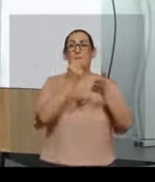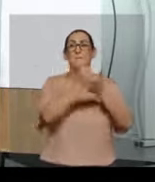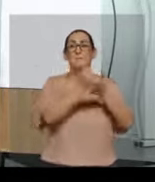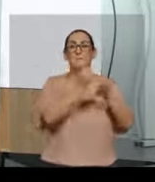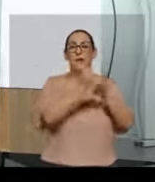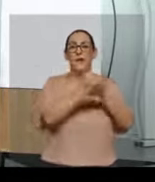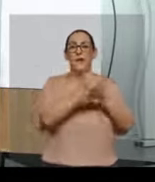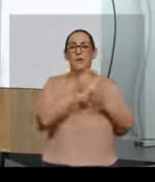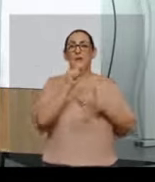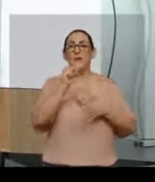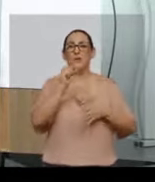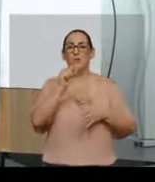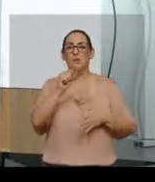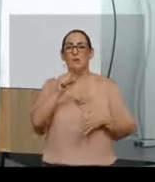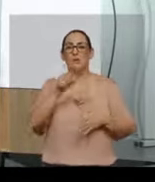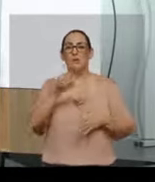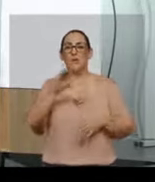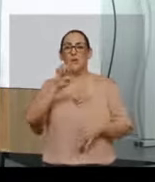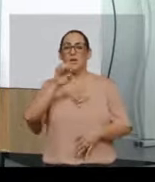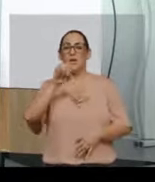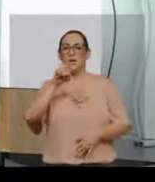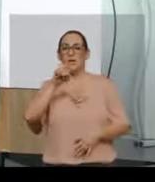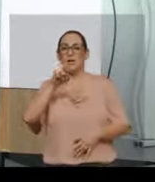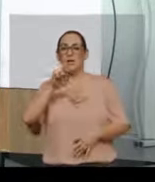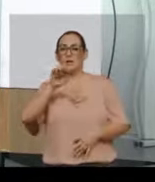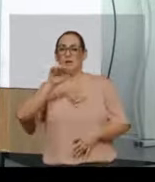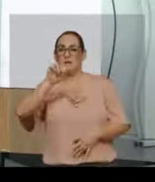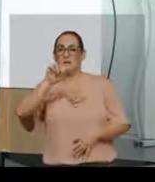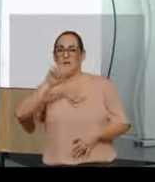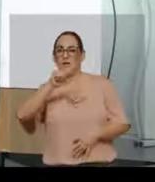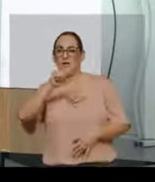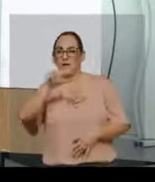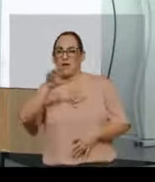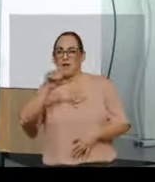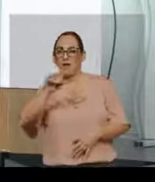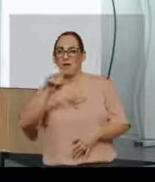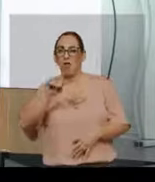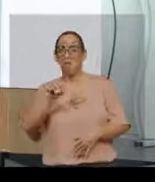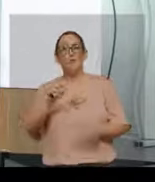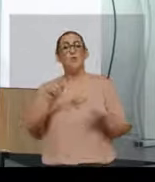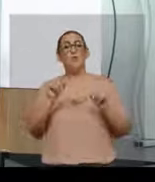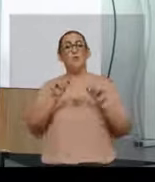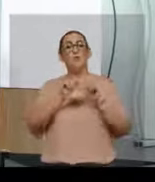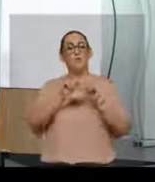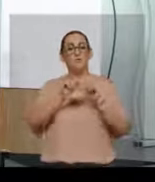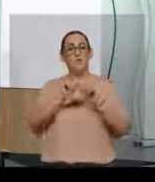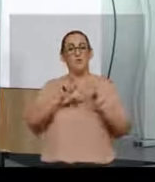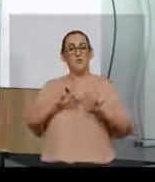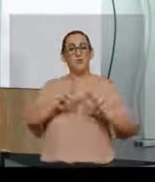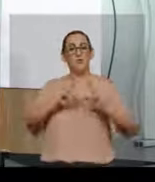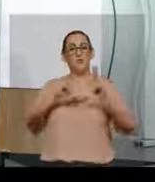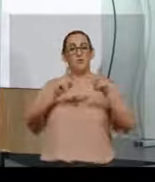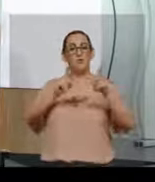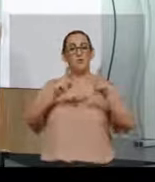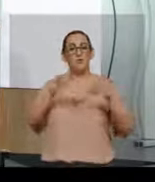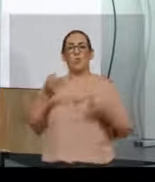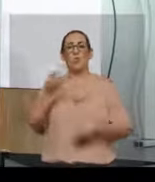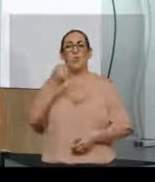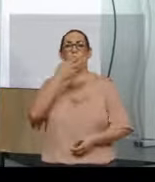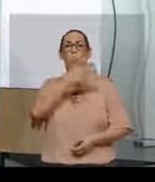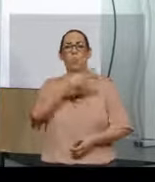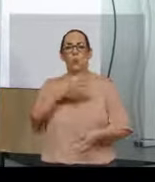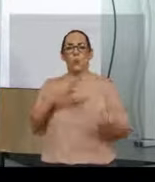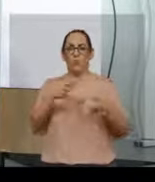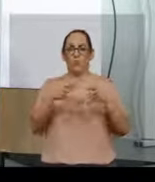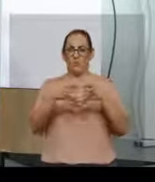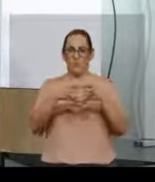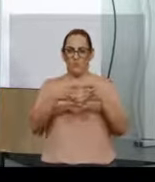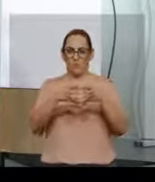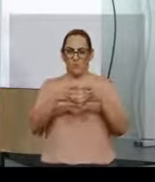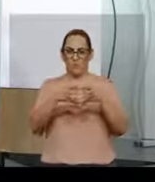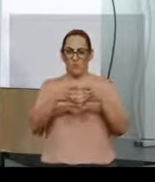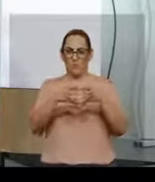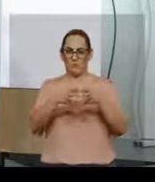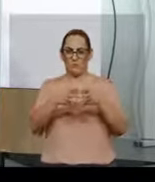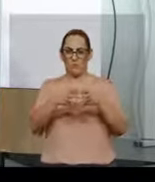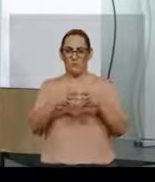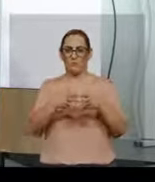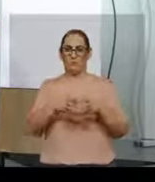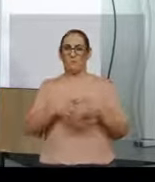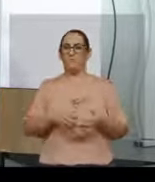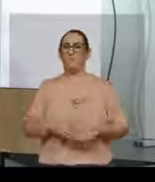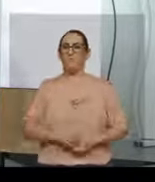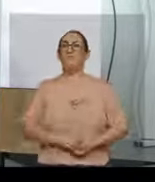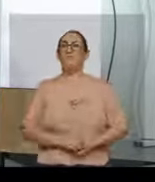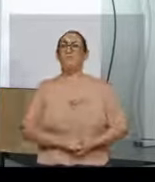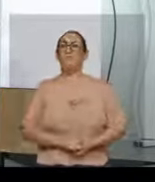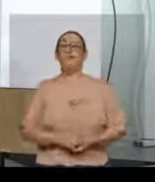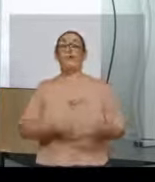embrião multicelular e revestido diferenciou-se em um novo grupo. Tranquilo? Vamos lá,